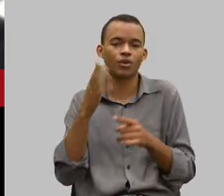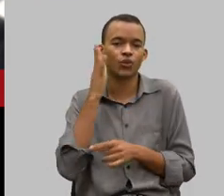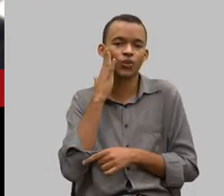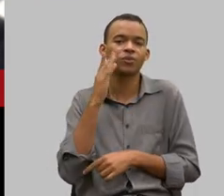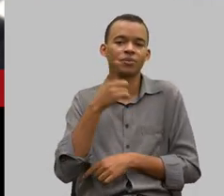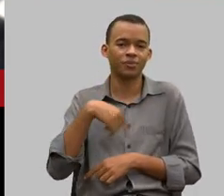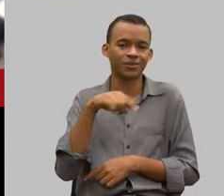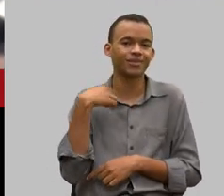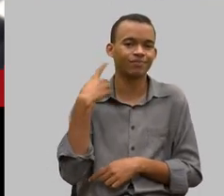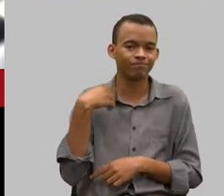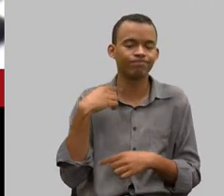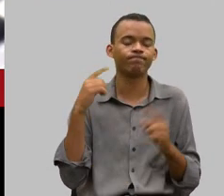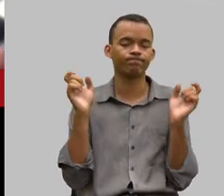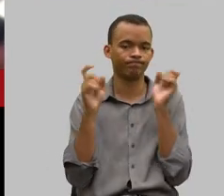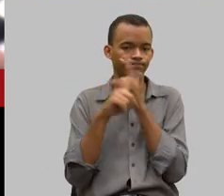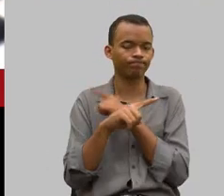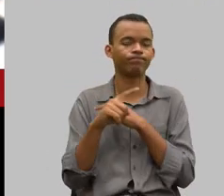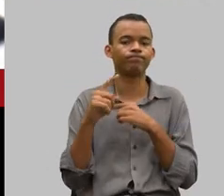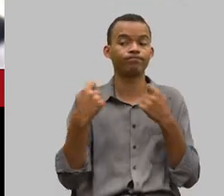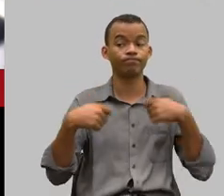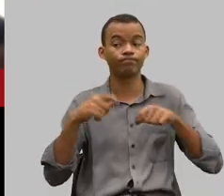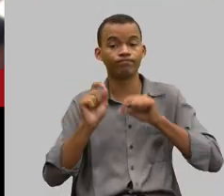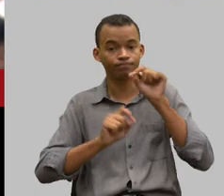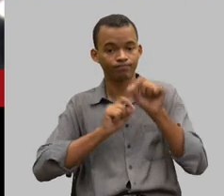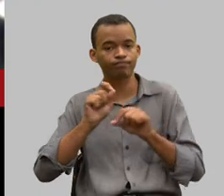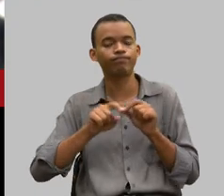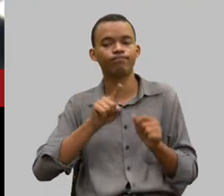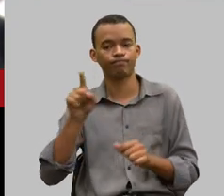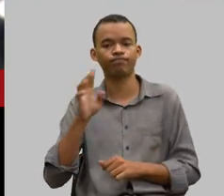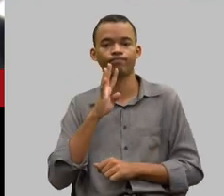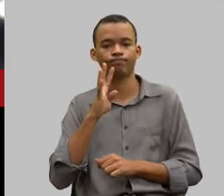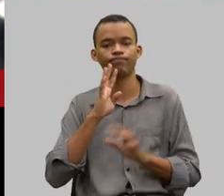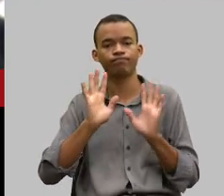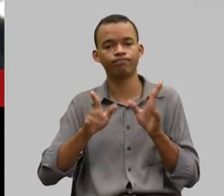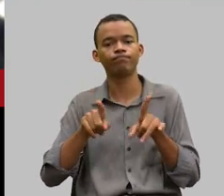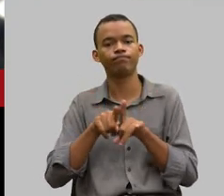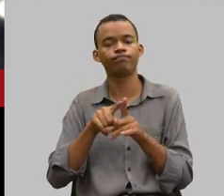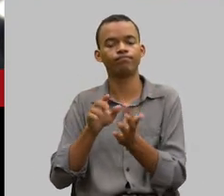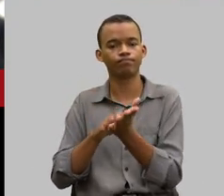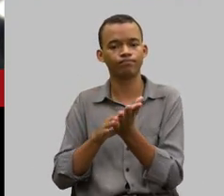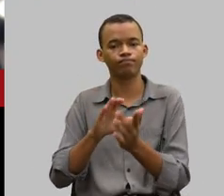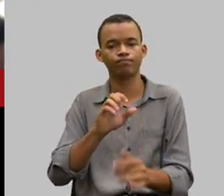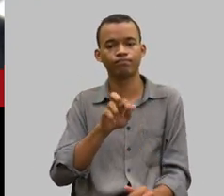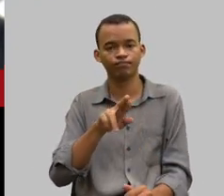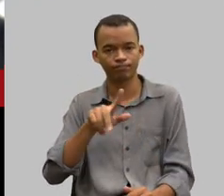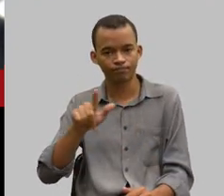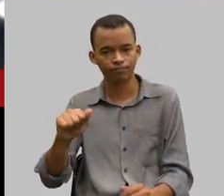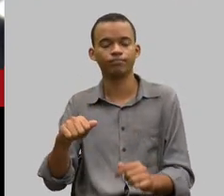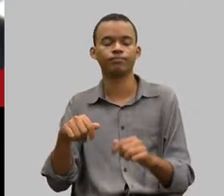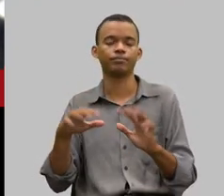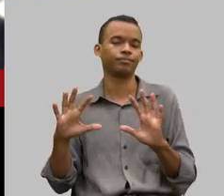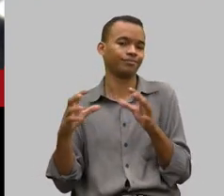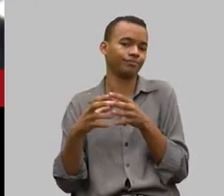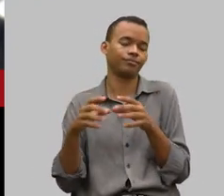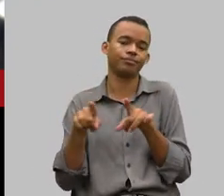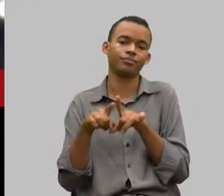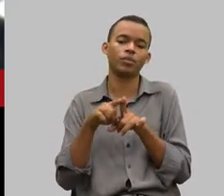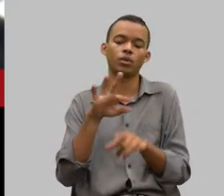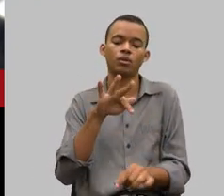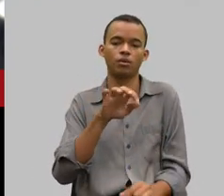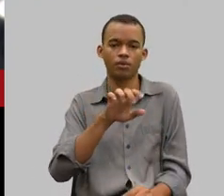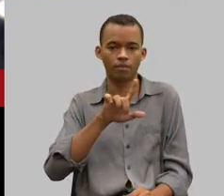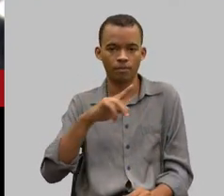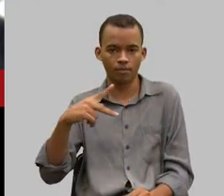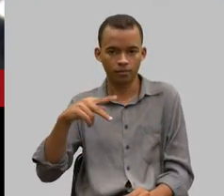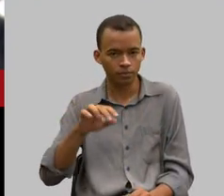parlamentares precisamos aqui parabenizar a Carla lá a toda a sua equipe a o Felipe também